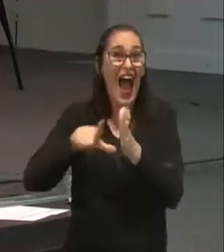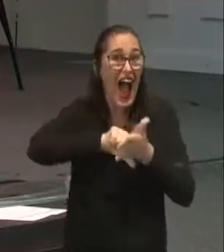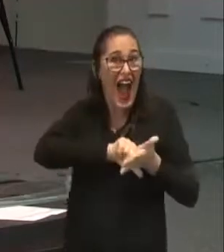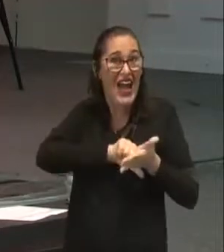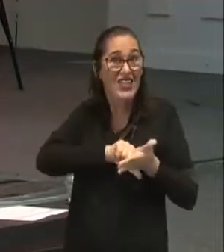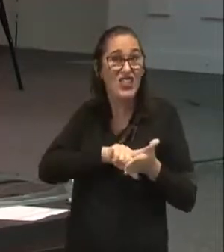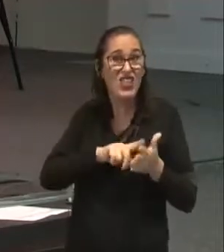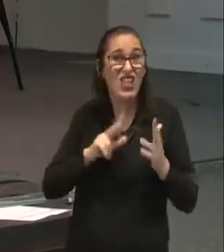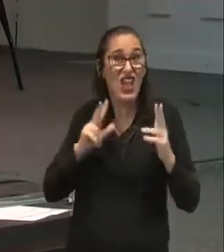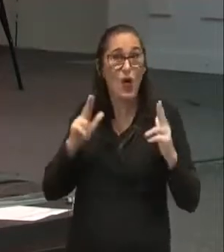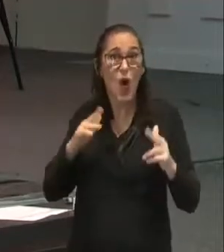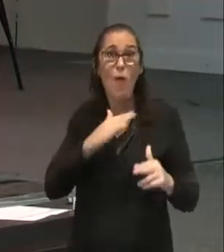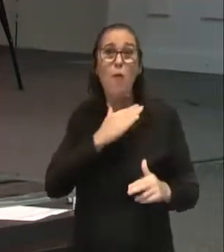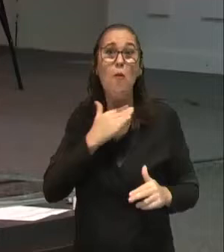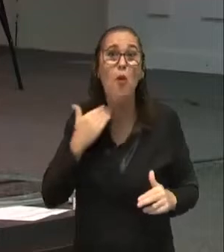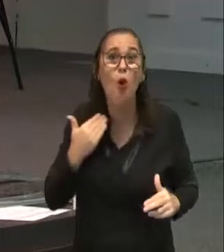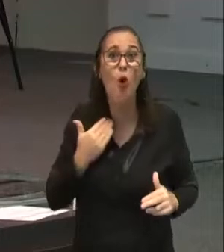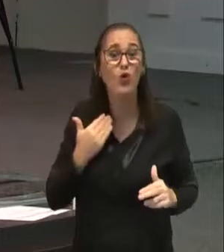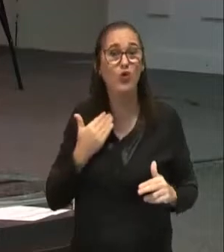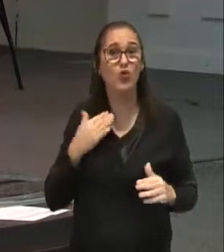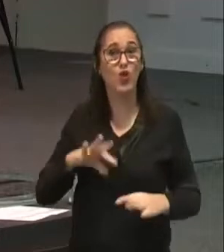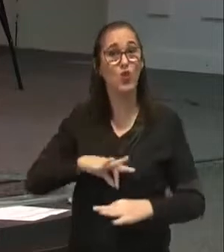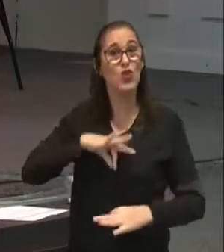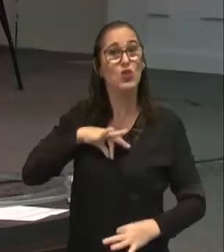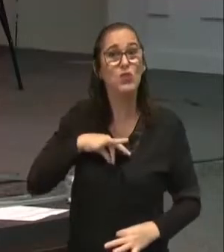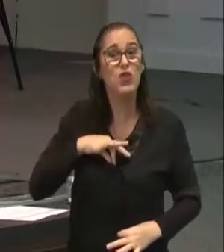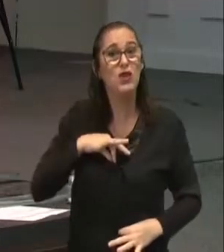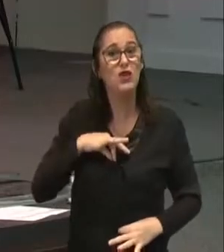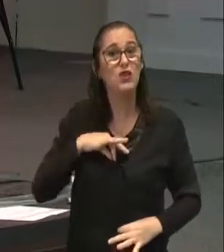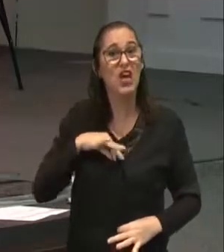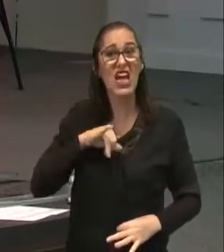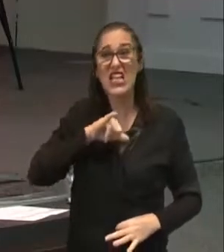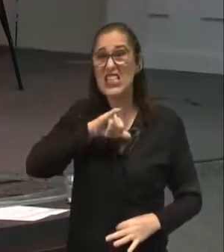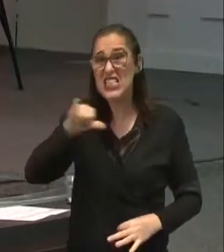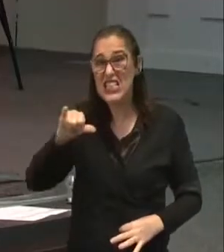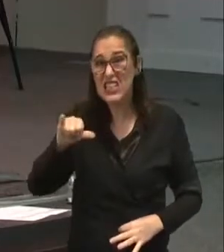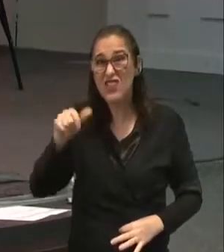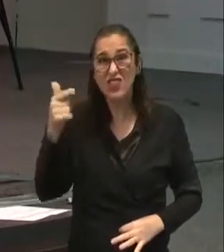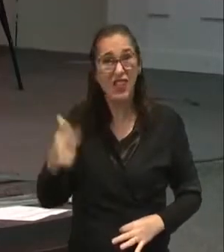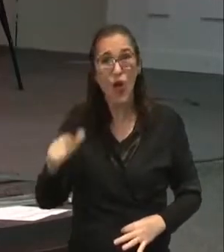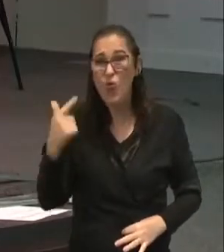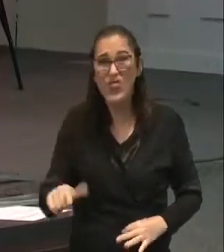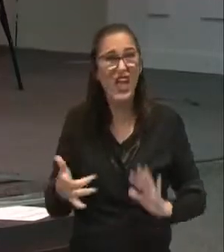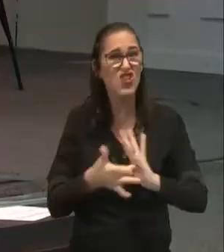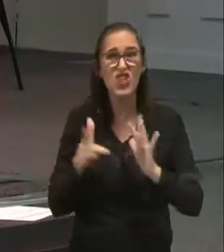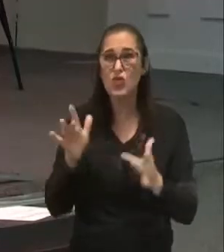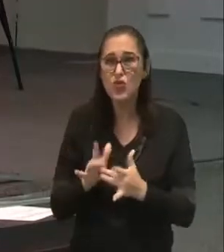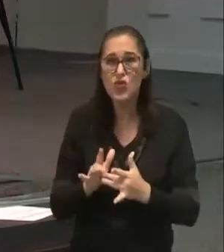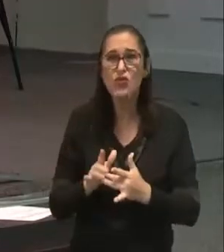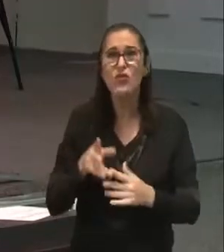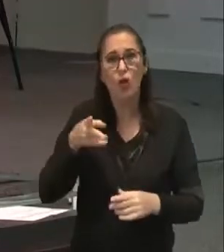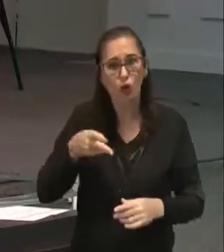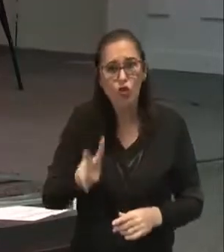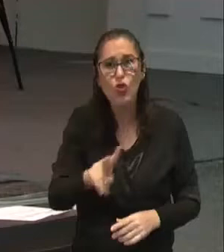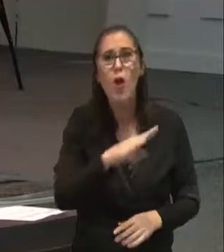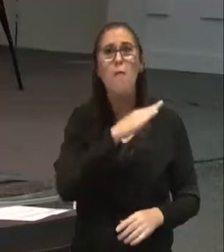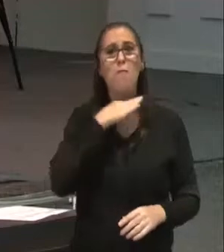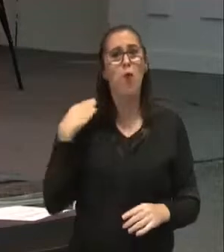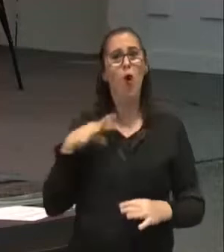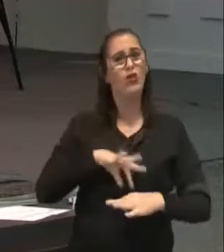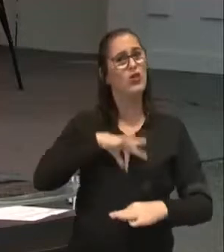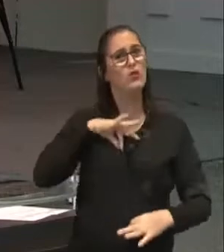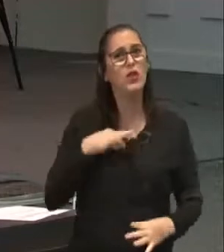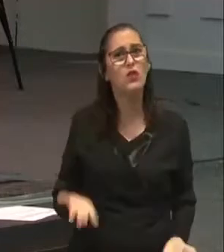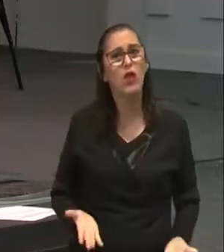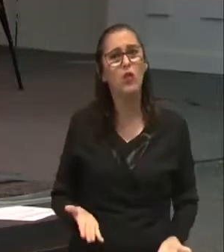e sem Deus você continua morto. Se você não tem Jesus, você não tem mérito nenhum e não há nada que